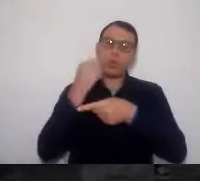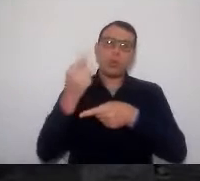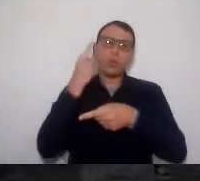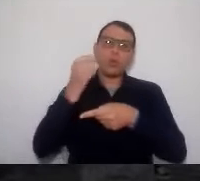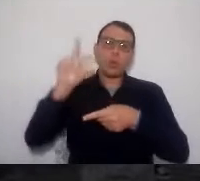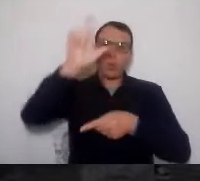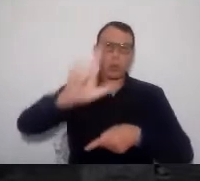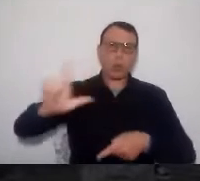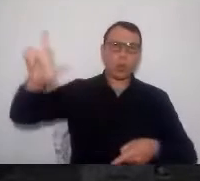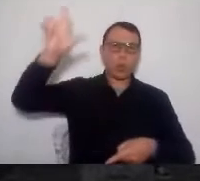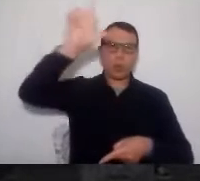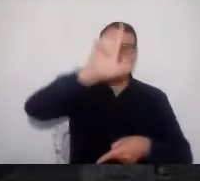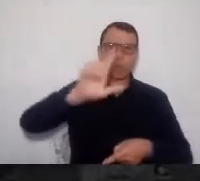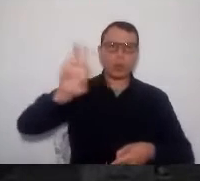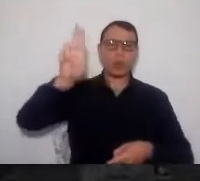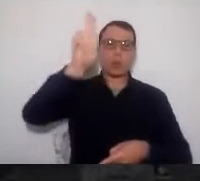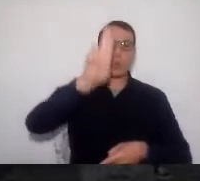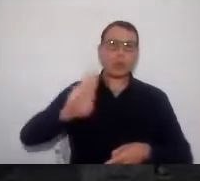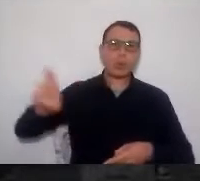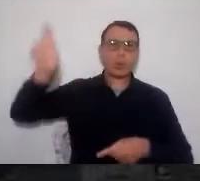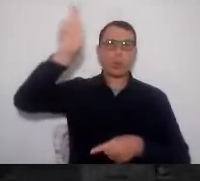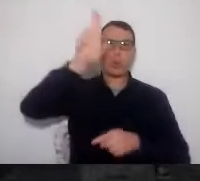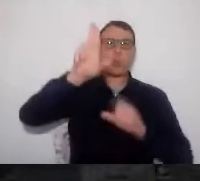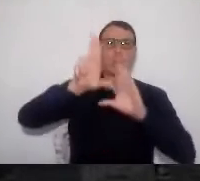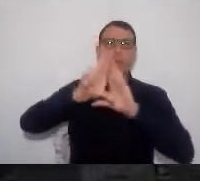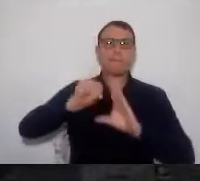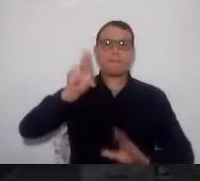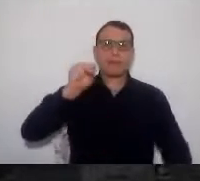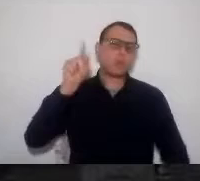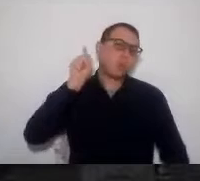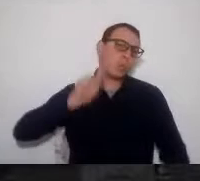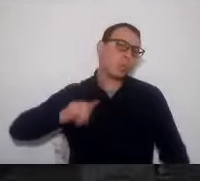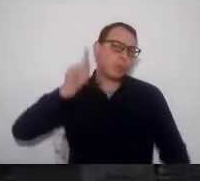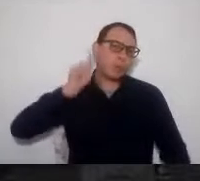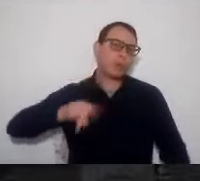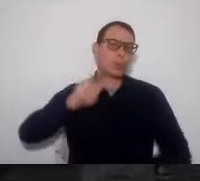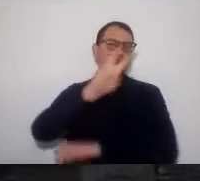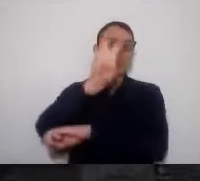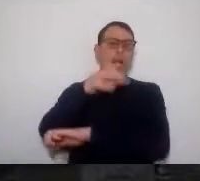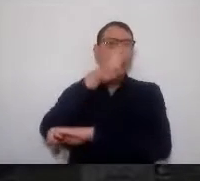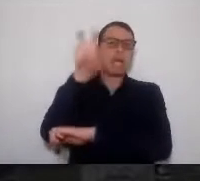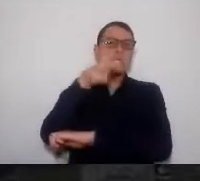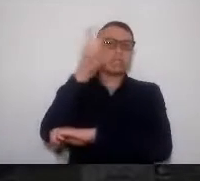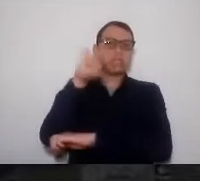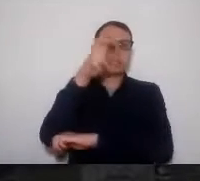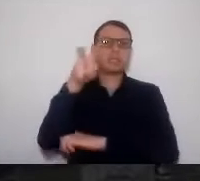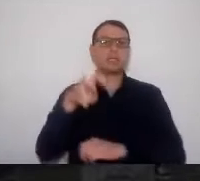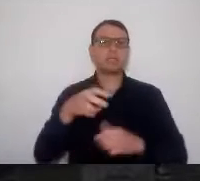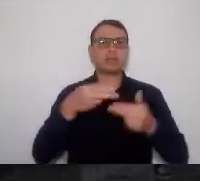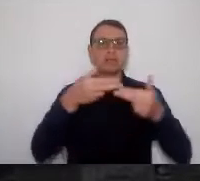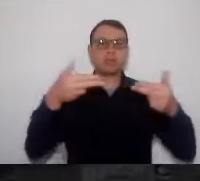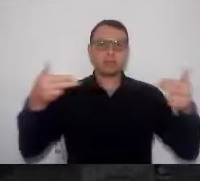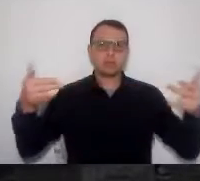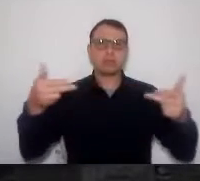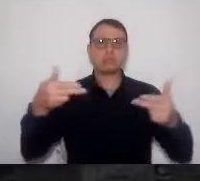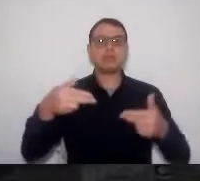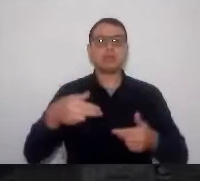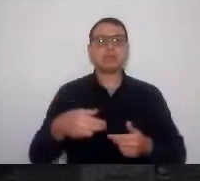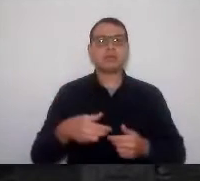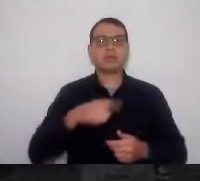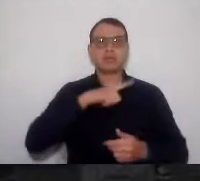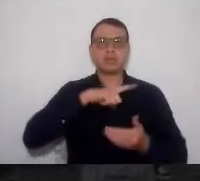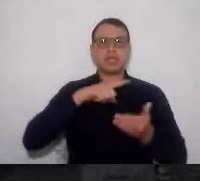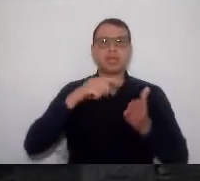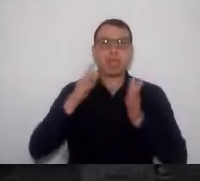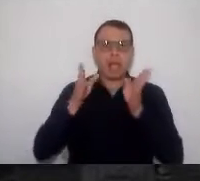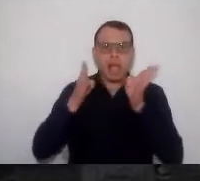Londrina, Umuarama, Pato Branco, Cascavel, Metal Repa, e ainda temos aí a assessoria